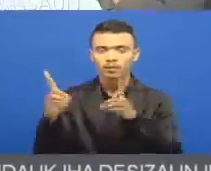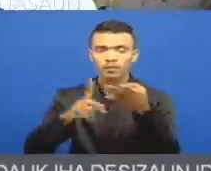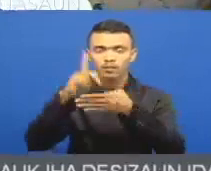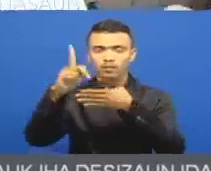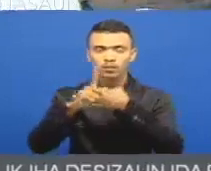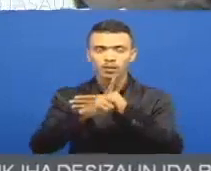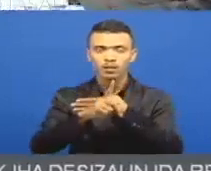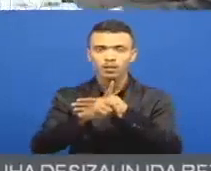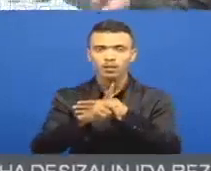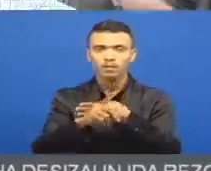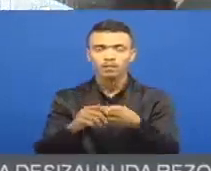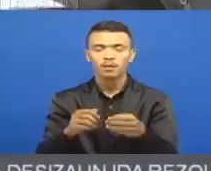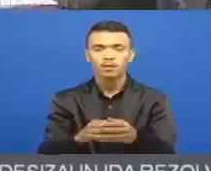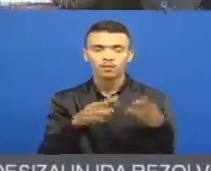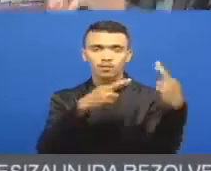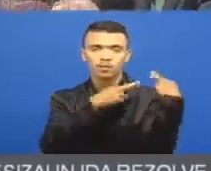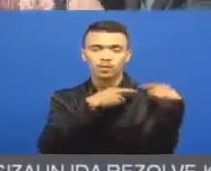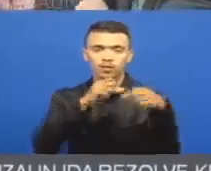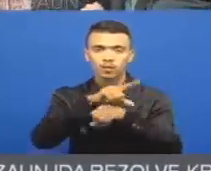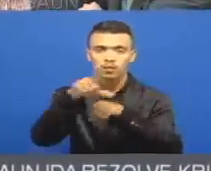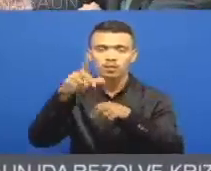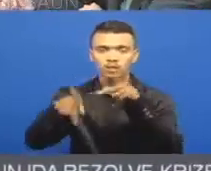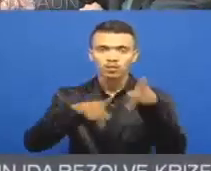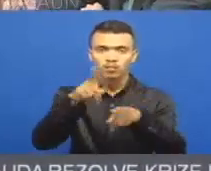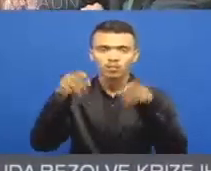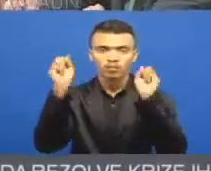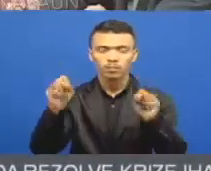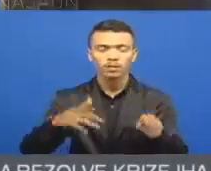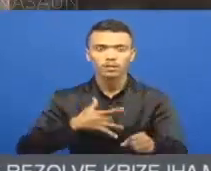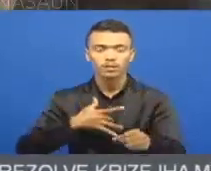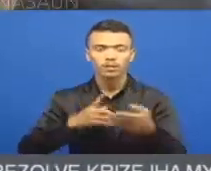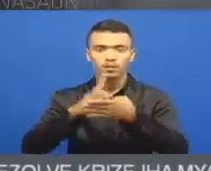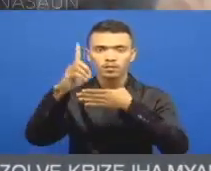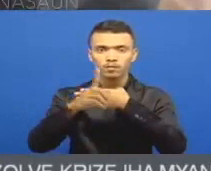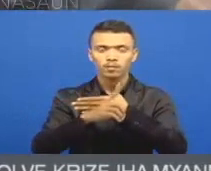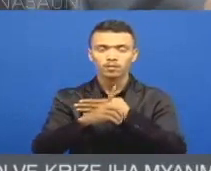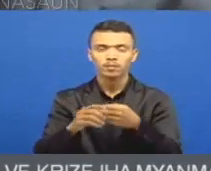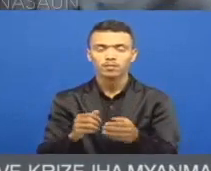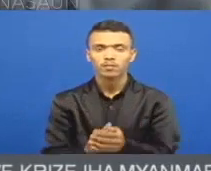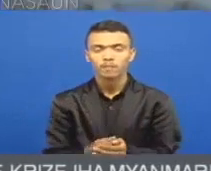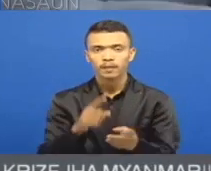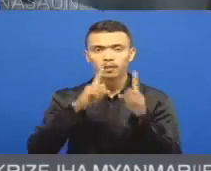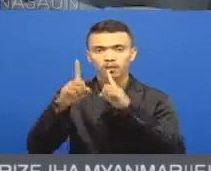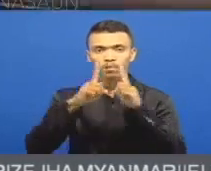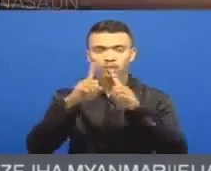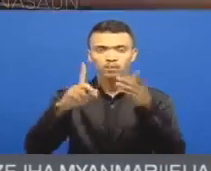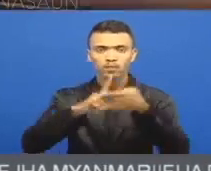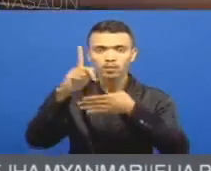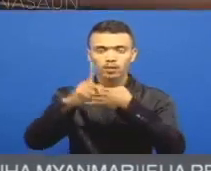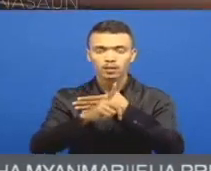de descentralização no poder local, no Nepovo Belecente de Desenvolvimento. Christopher Hengle explica,